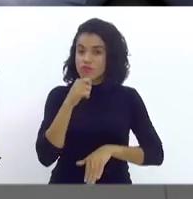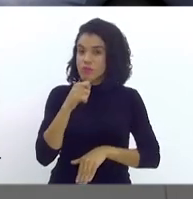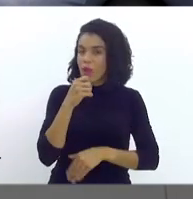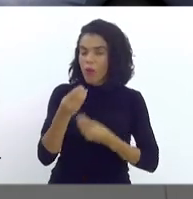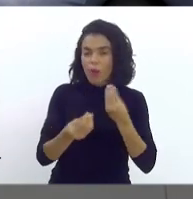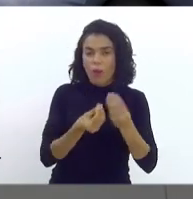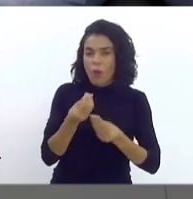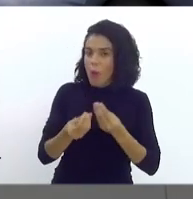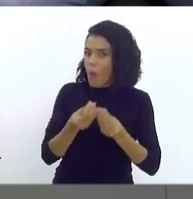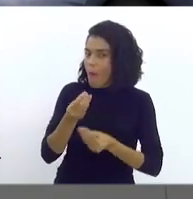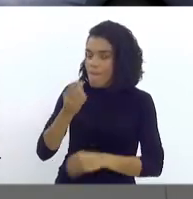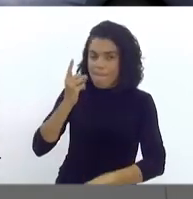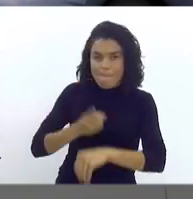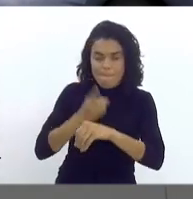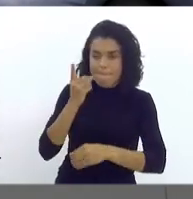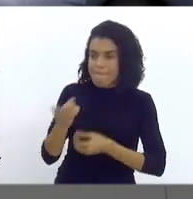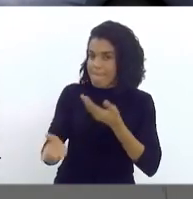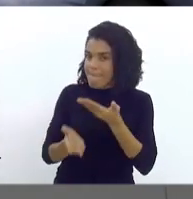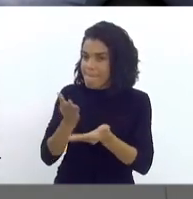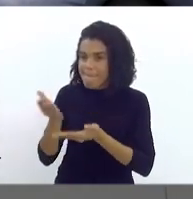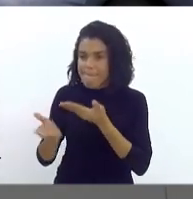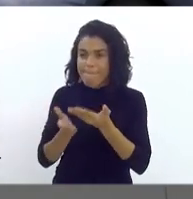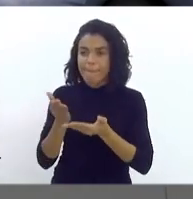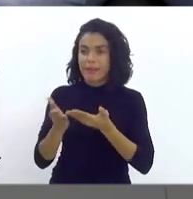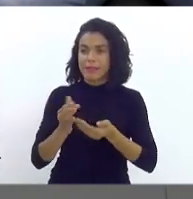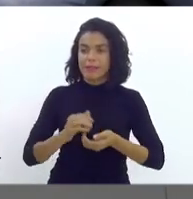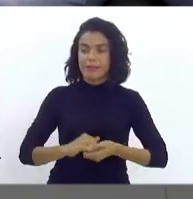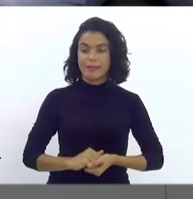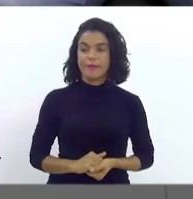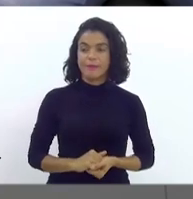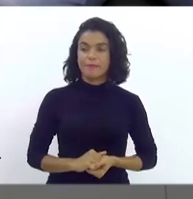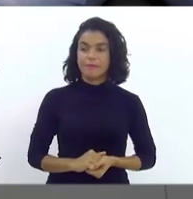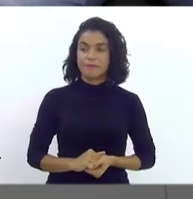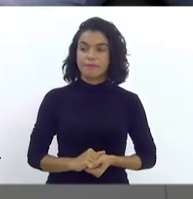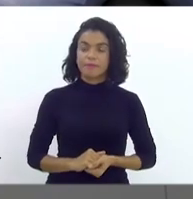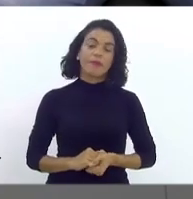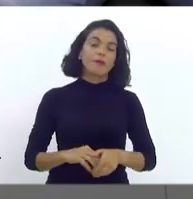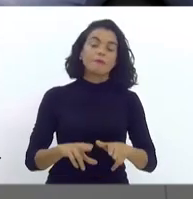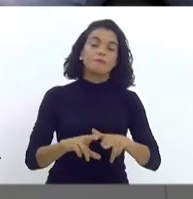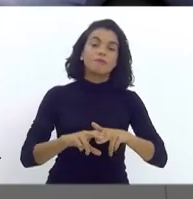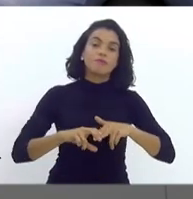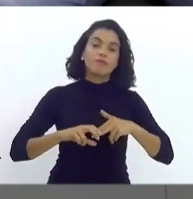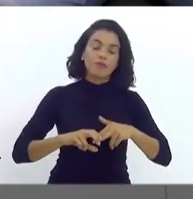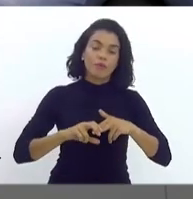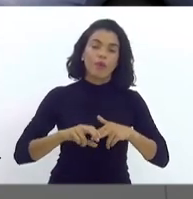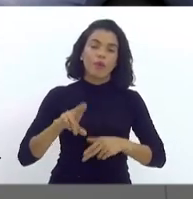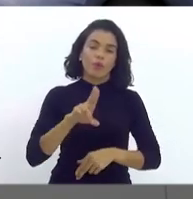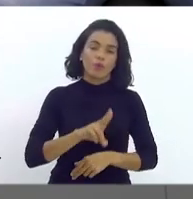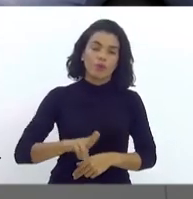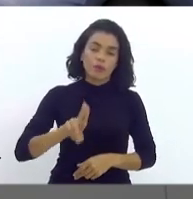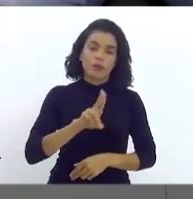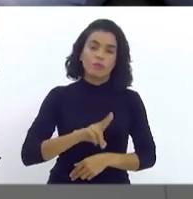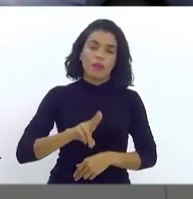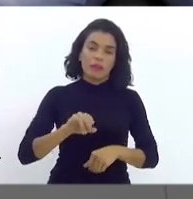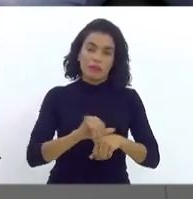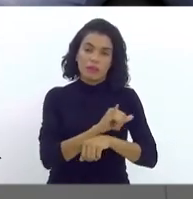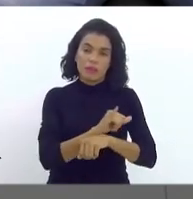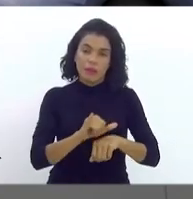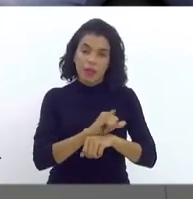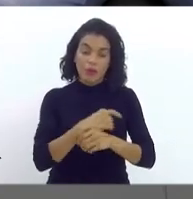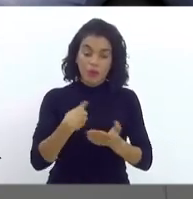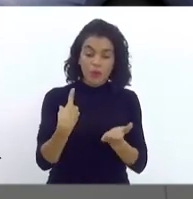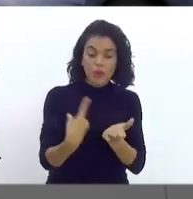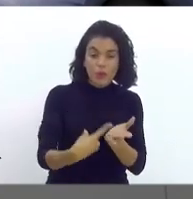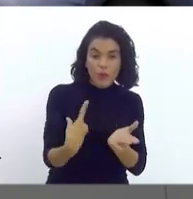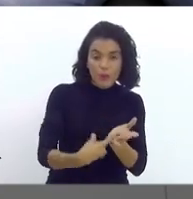atender naquele exato momento em que a demanda chega. É, por isso, utilizamos muito a técnica do